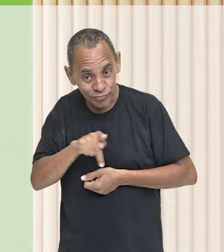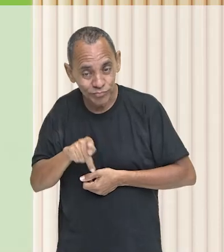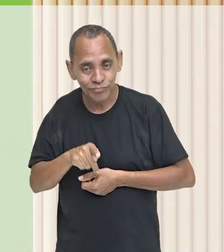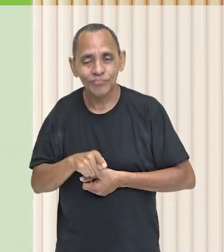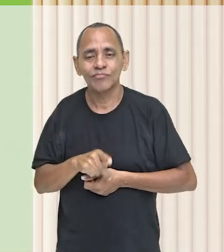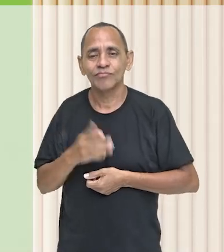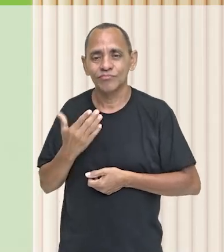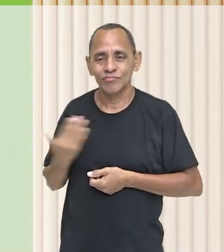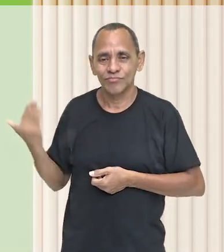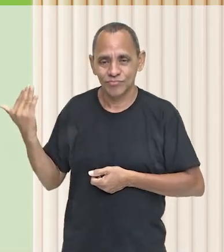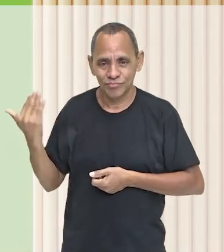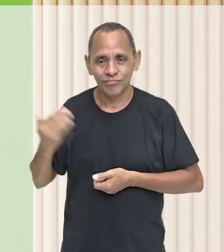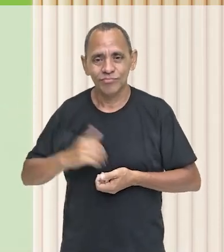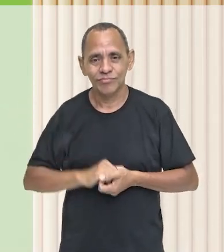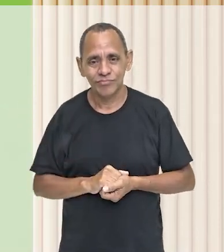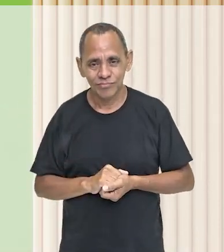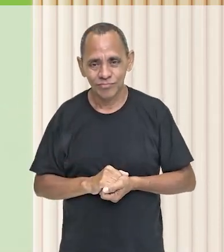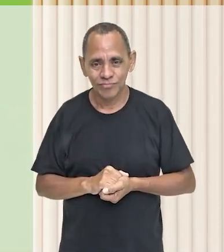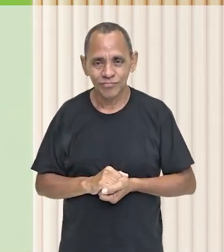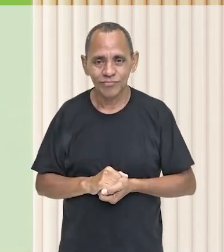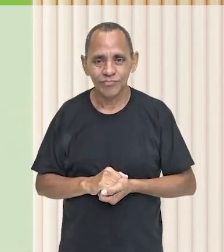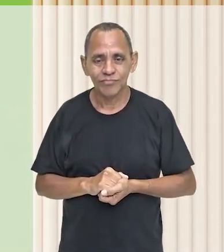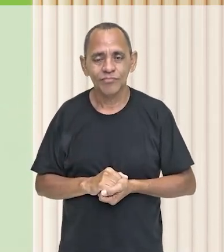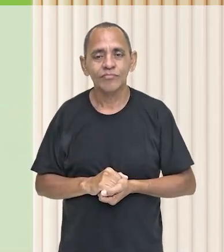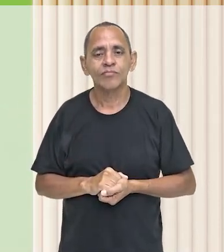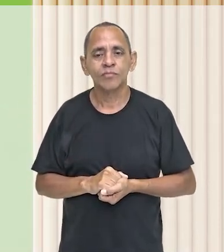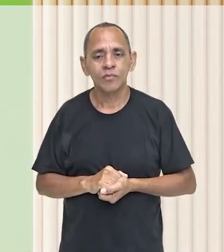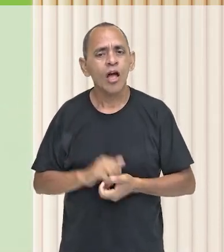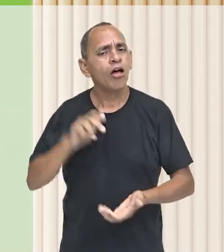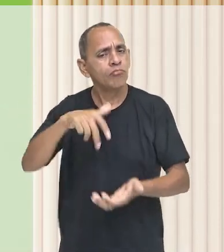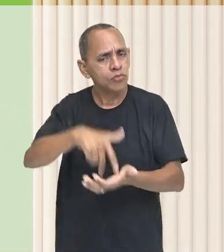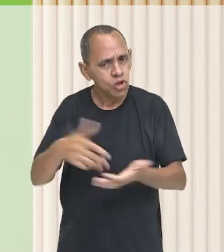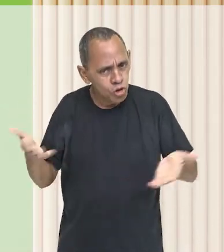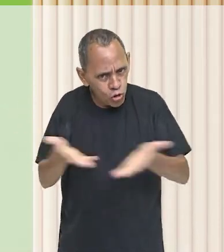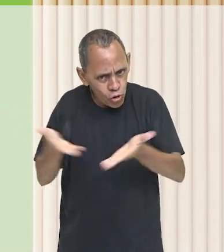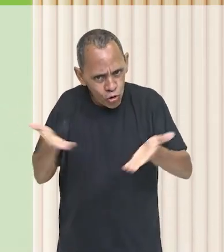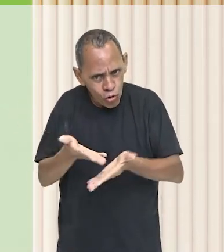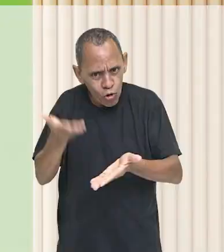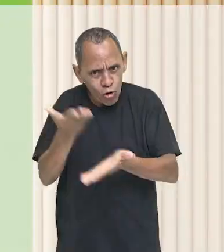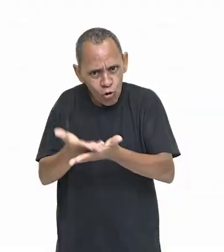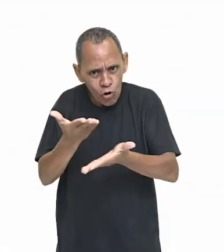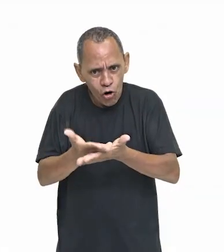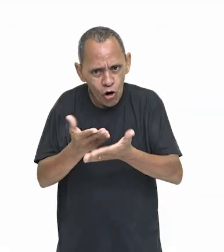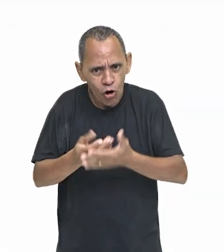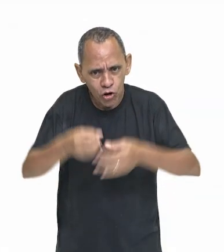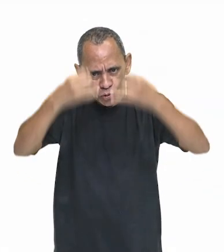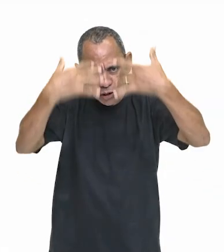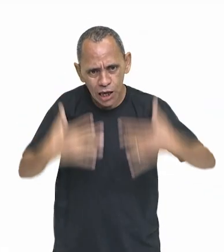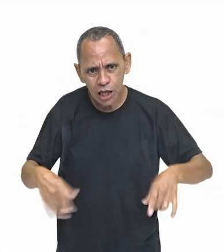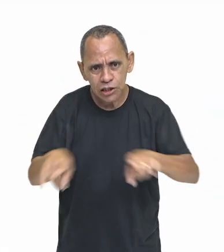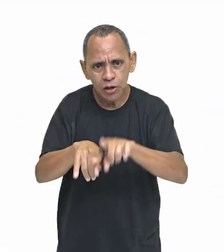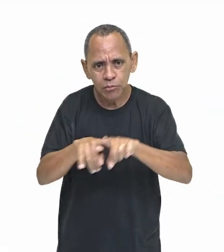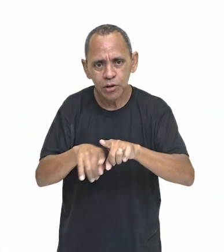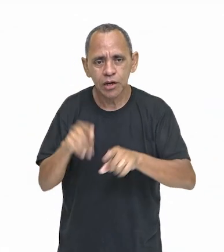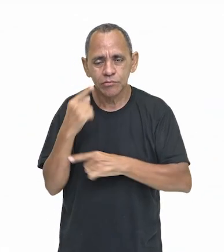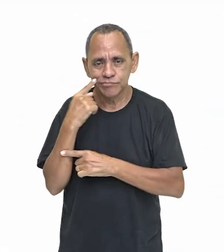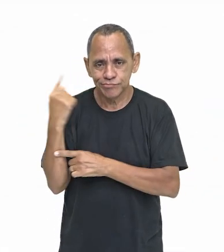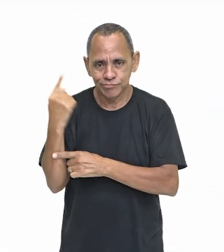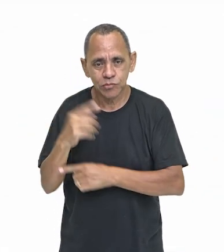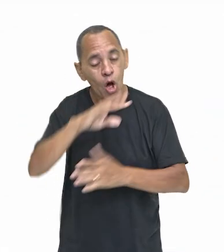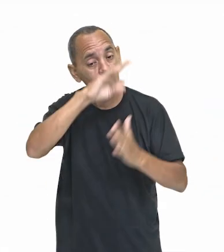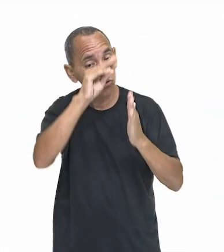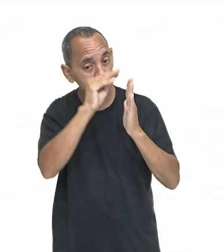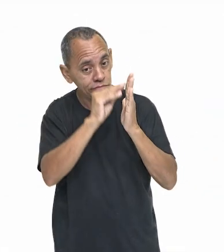estarei aqui com vocês para esclarecer os conteúdos da aula de hoje, que serão os seguintes. Vamos conferir o nosso objeto